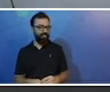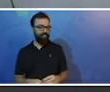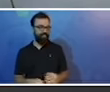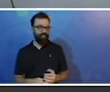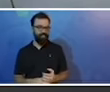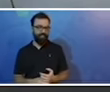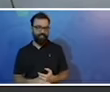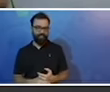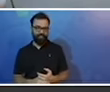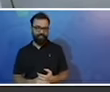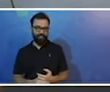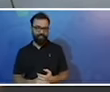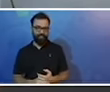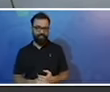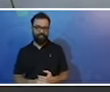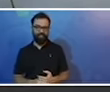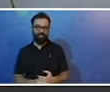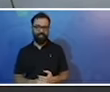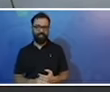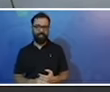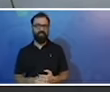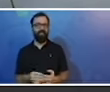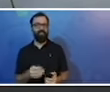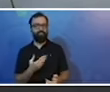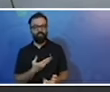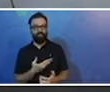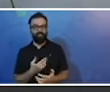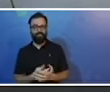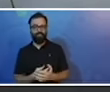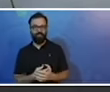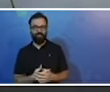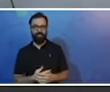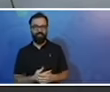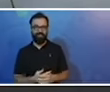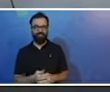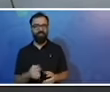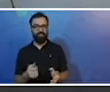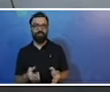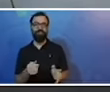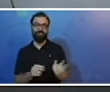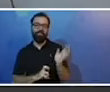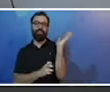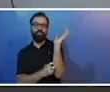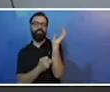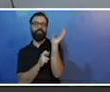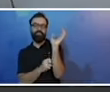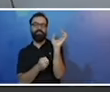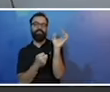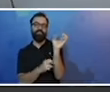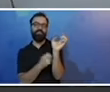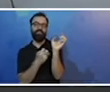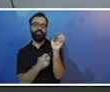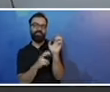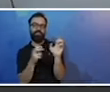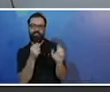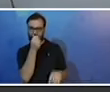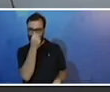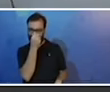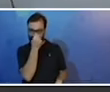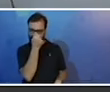estica encle ol seu corpo é todo mole é assim que as cobras sobem nos pezinhos de